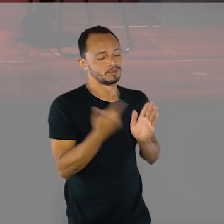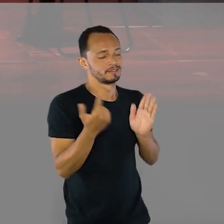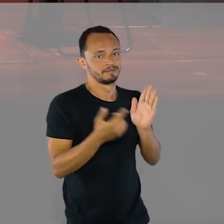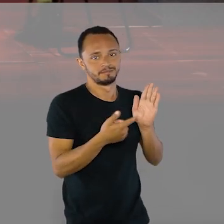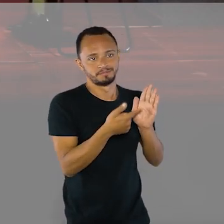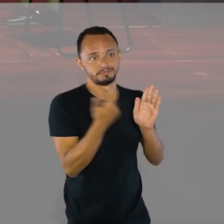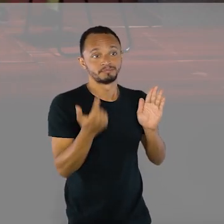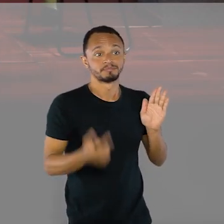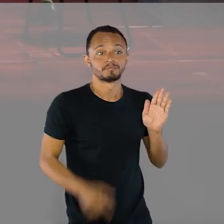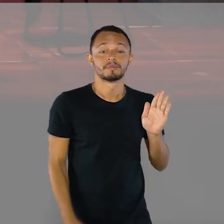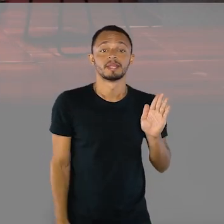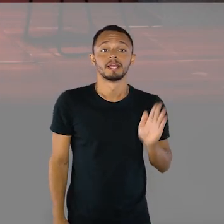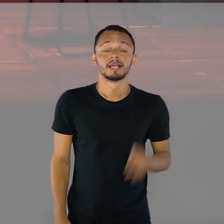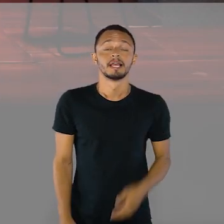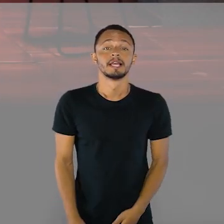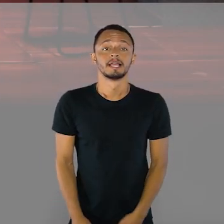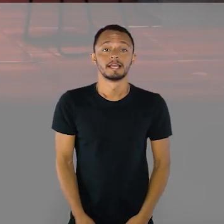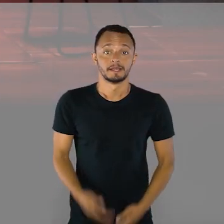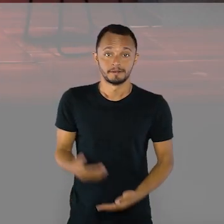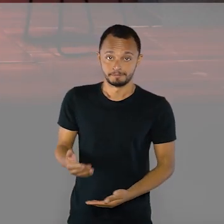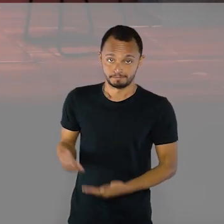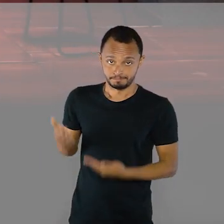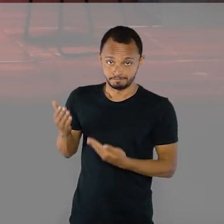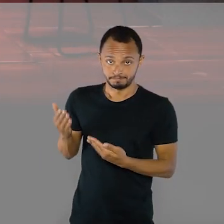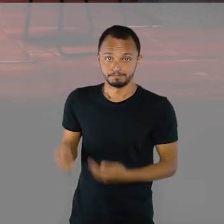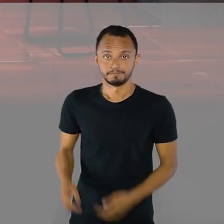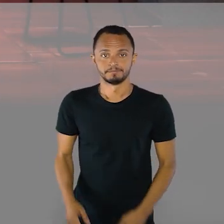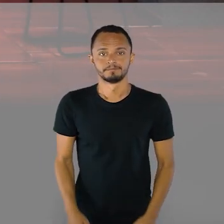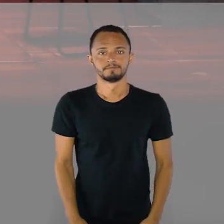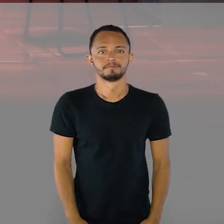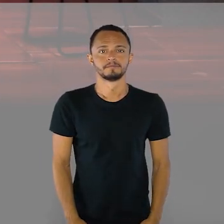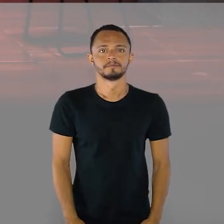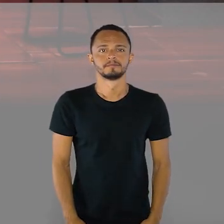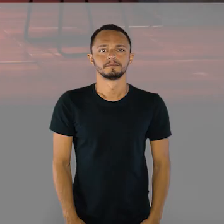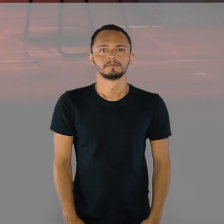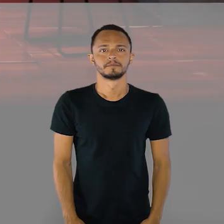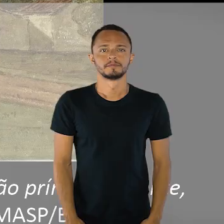de destacar. Esses são apenas